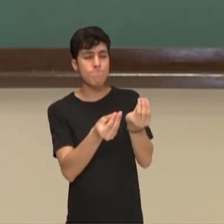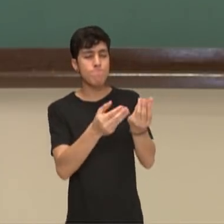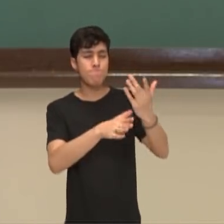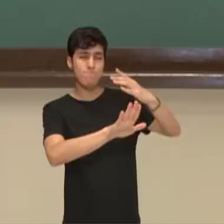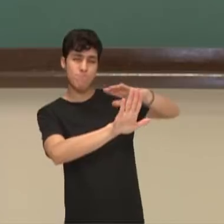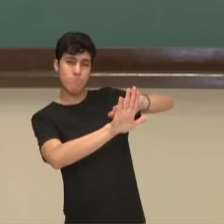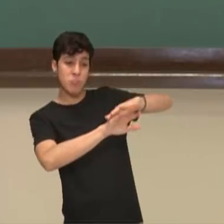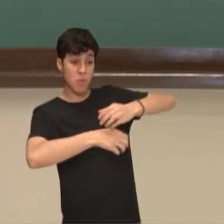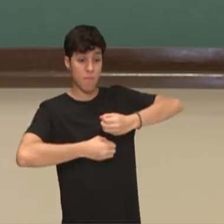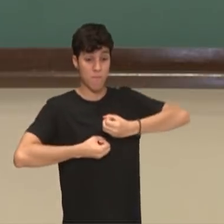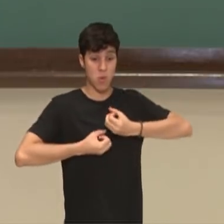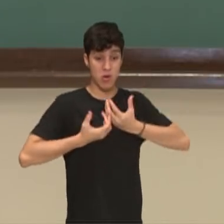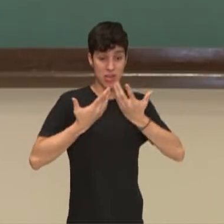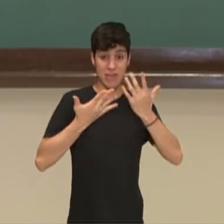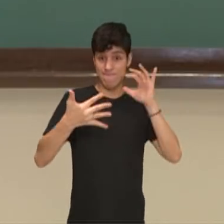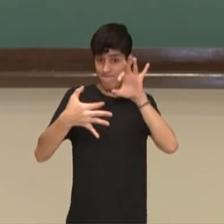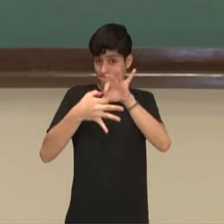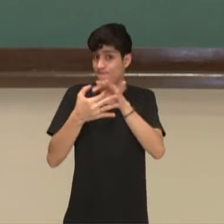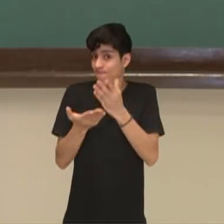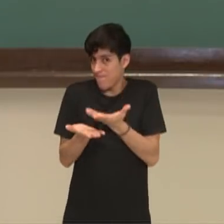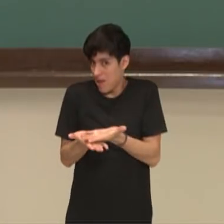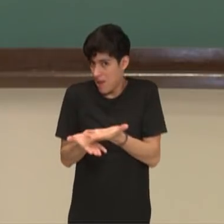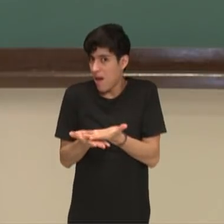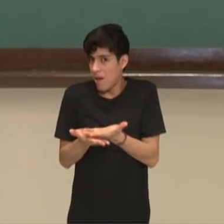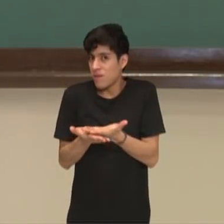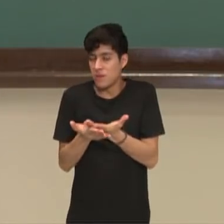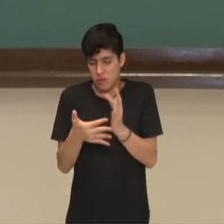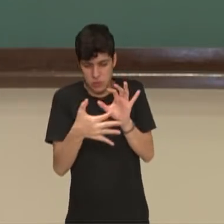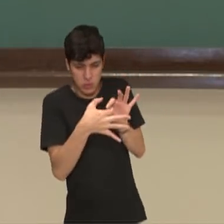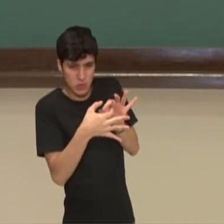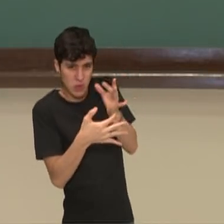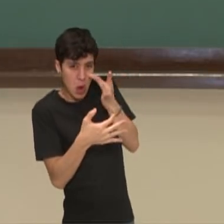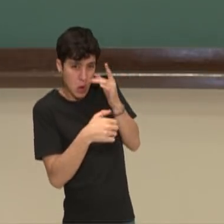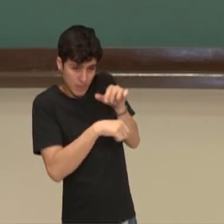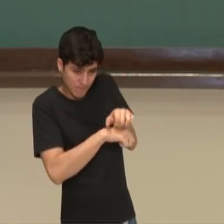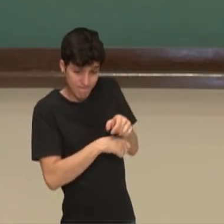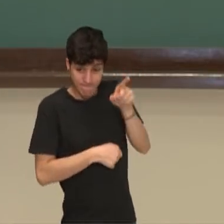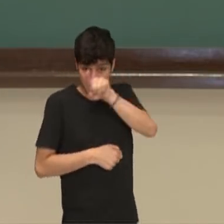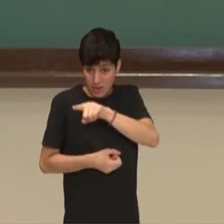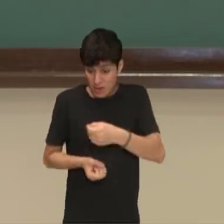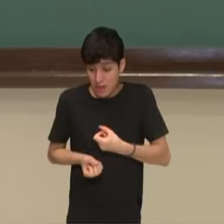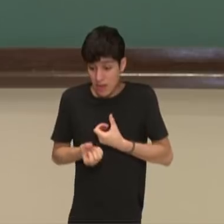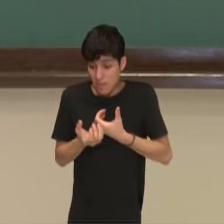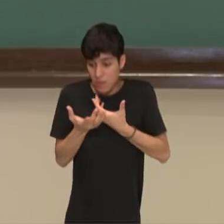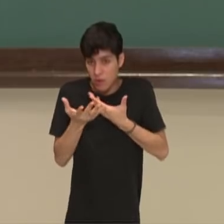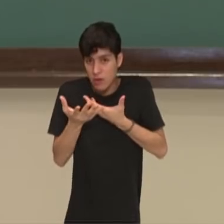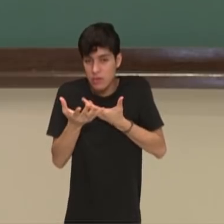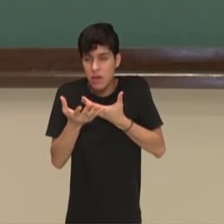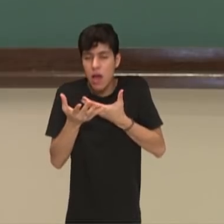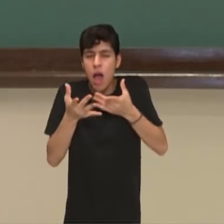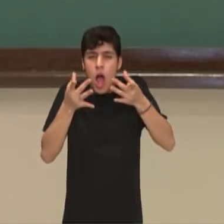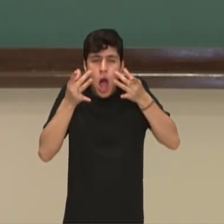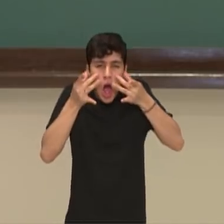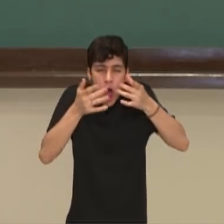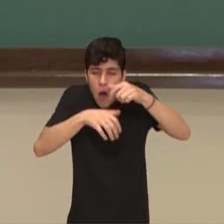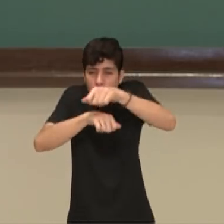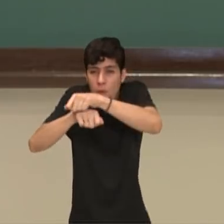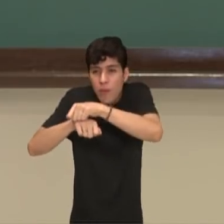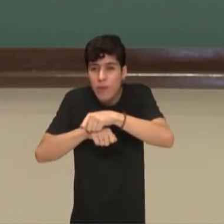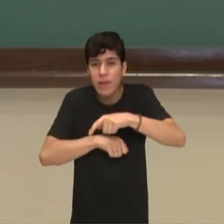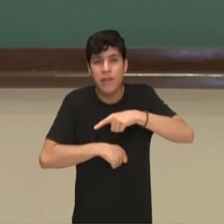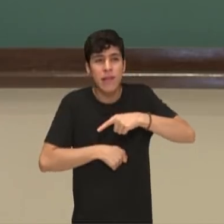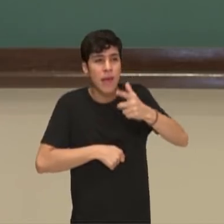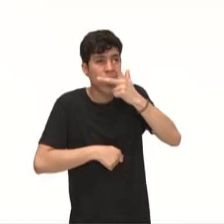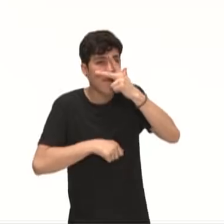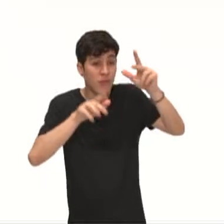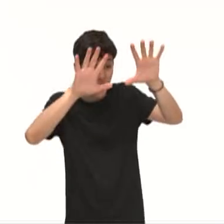que é um dos pilares da nossa aula, além do concretismo, essa poesia, que é chamada de poesia concreta, ela tem um formato,